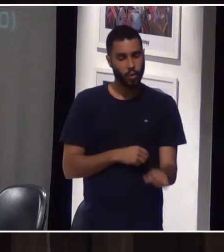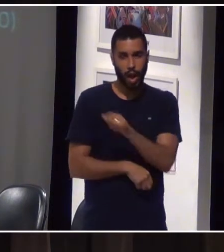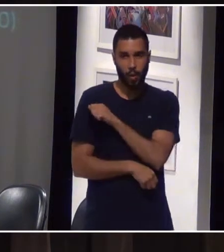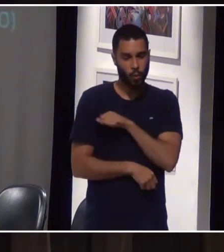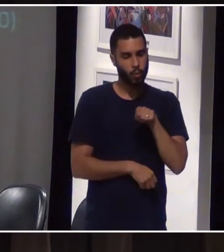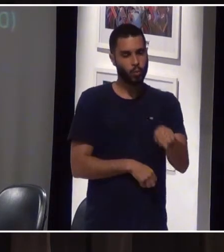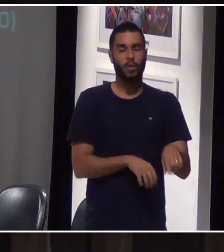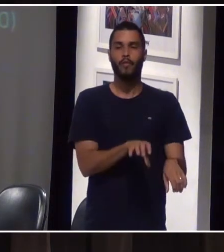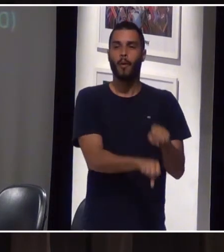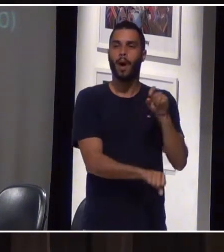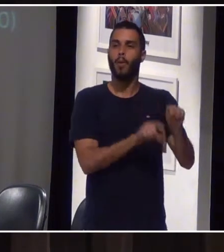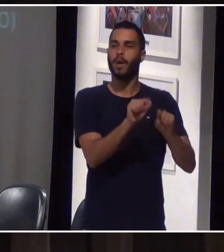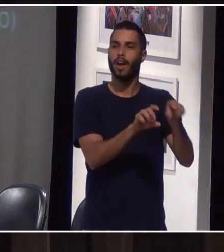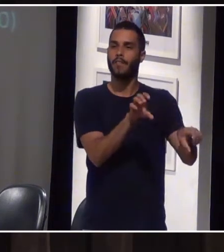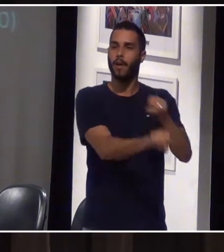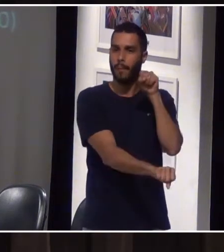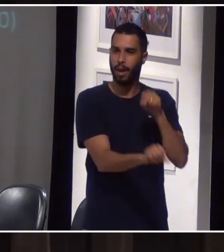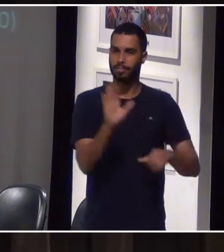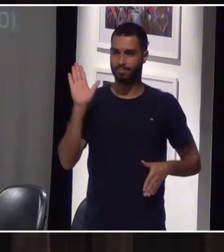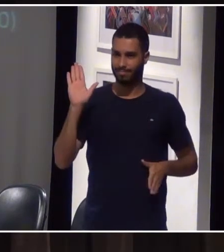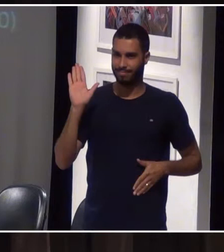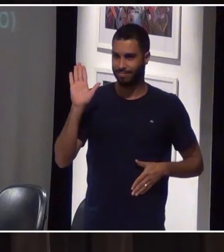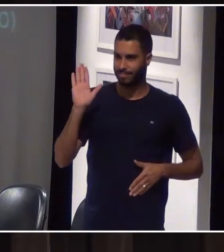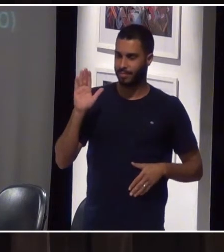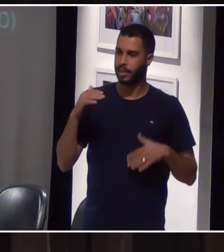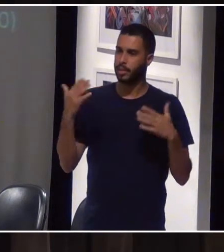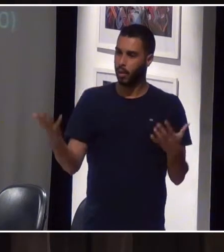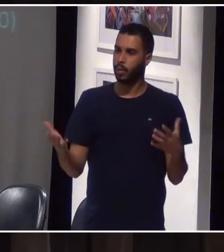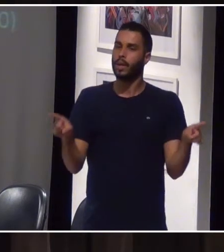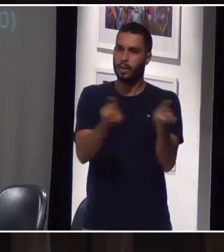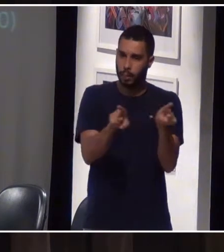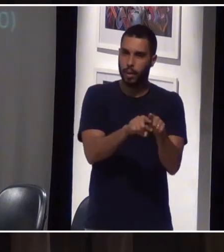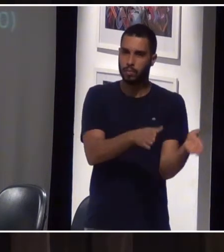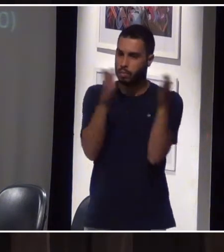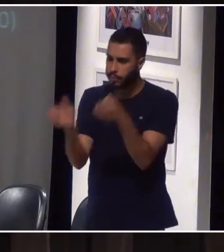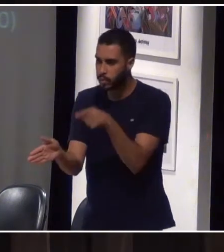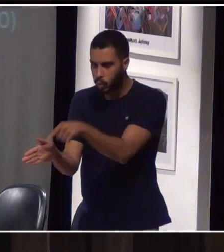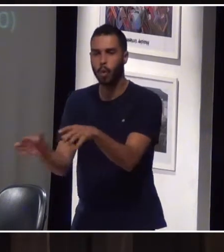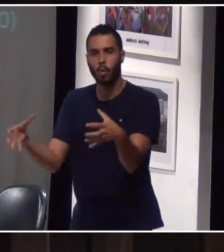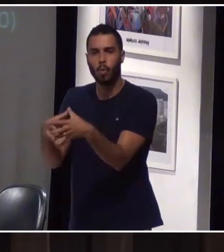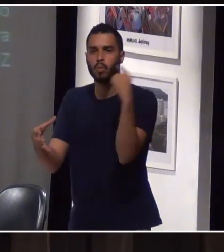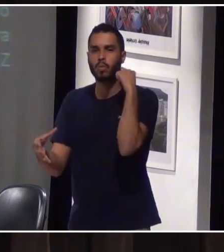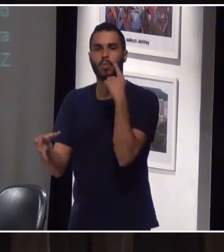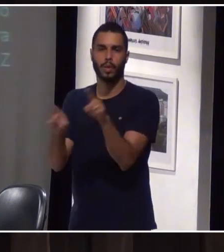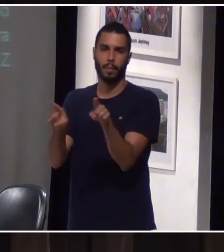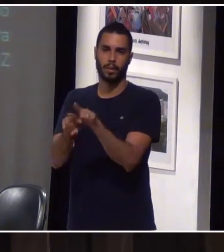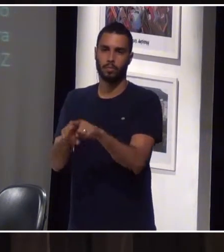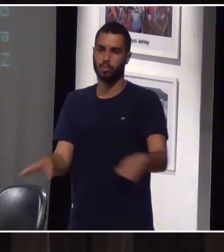a exclusão, o desemprego, enfim. E atinge, então, os surdos, como qualquer outro cidadão, né?